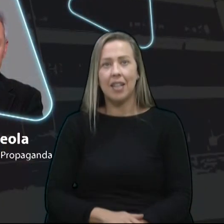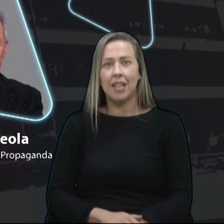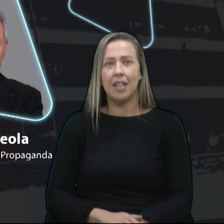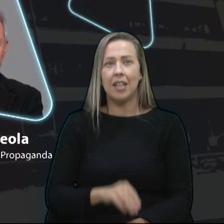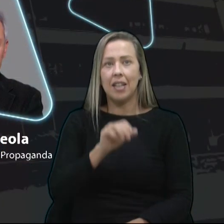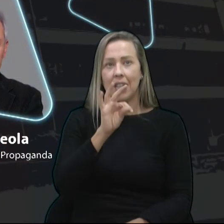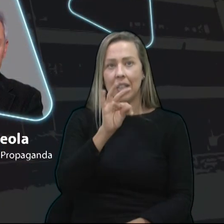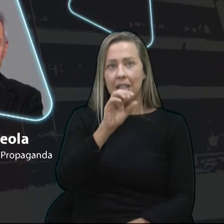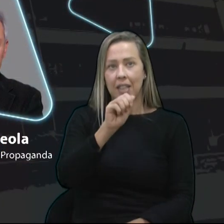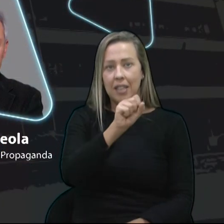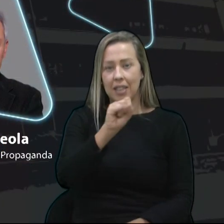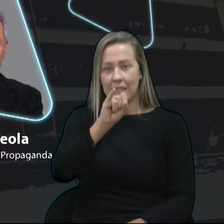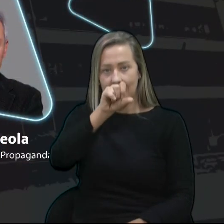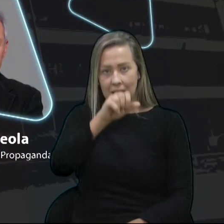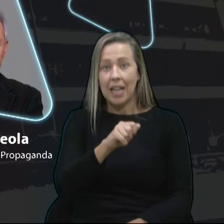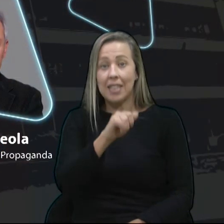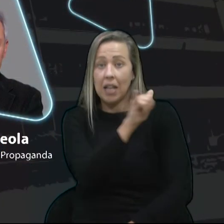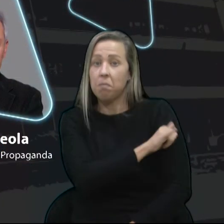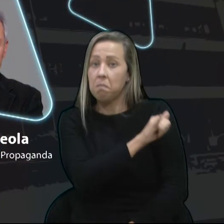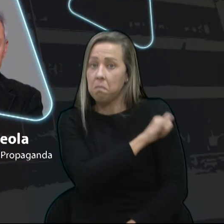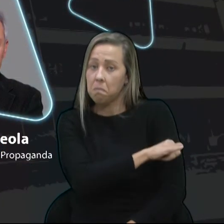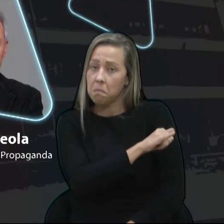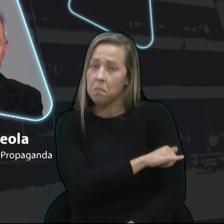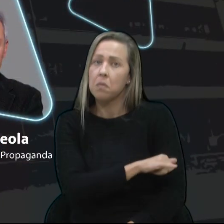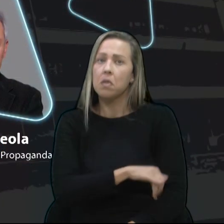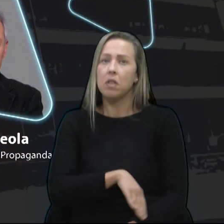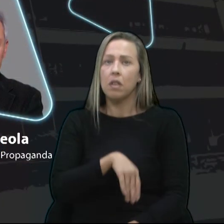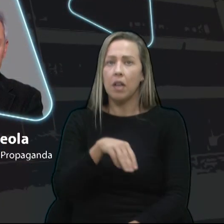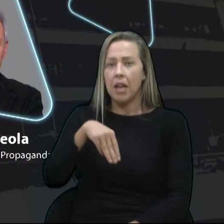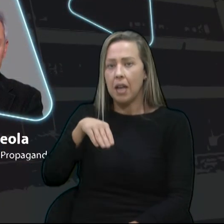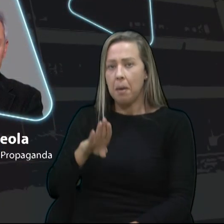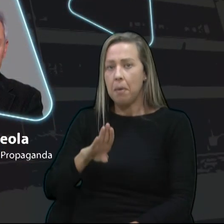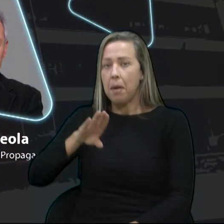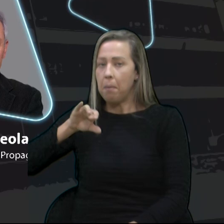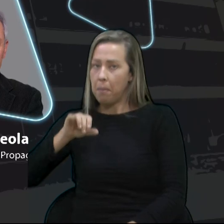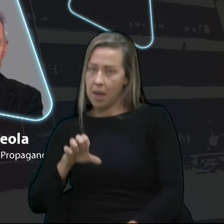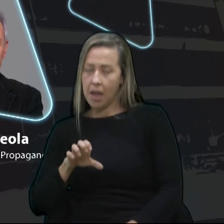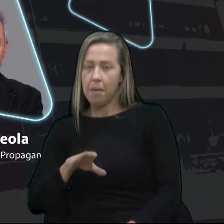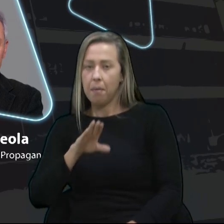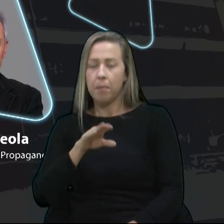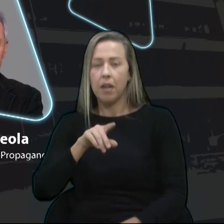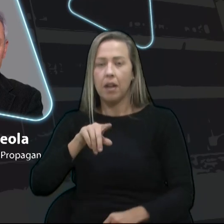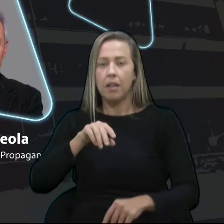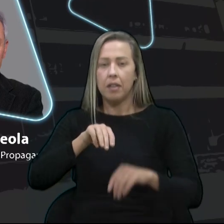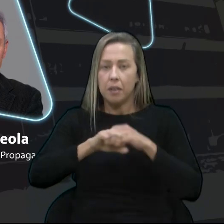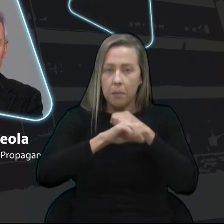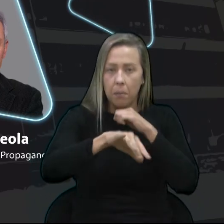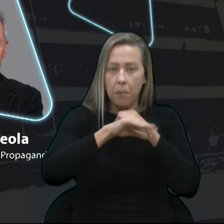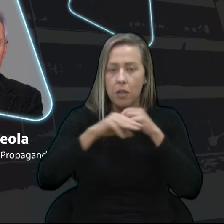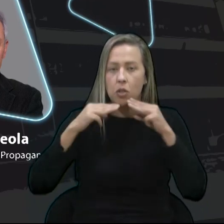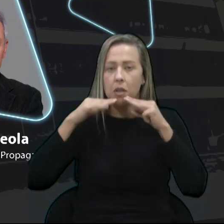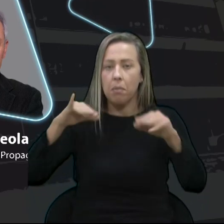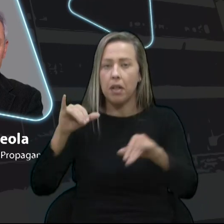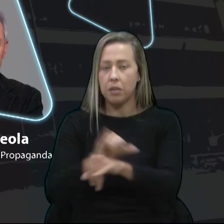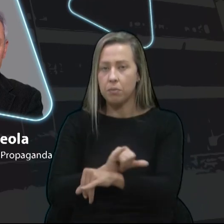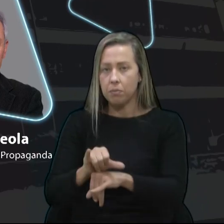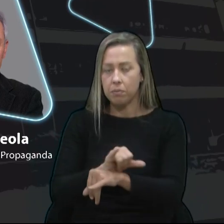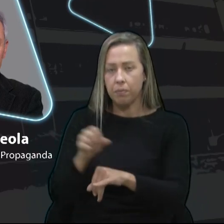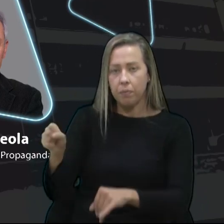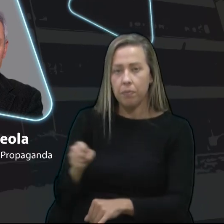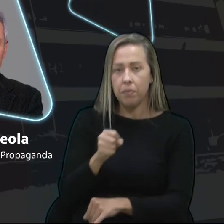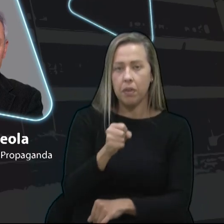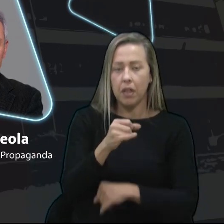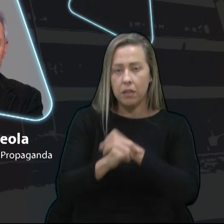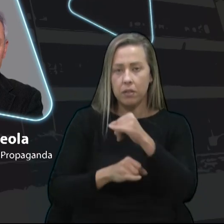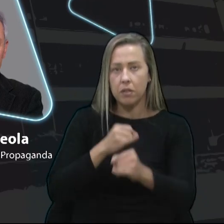da agência IS, do Rio de Janeiro, com MBA em mídias sociais e pós-graduação em marketing estratégico